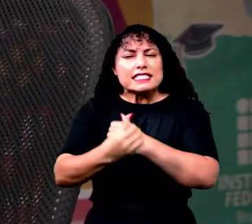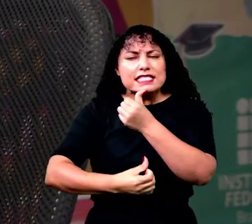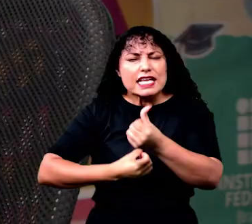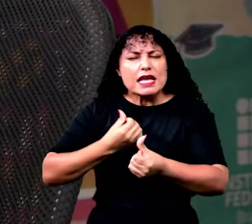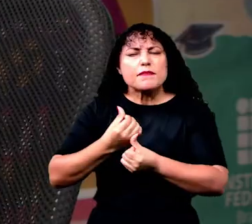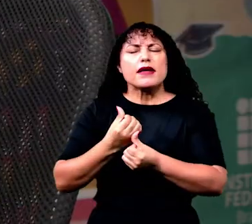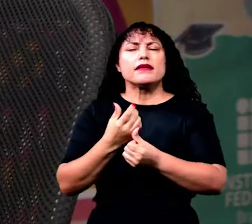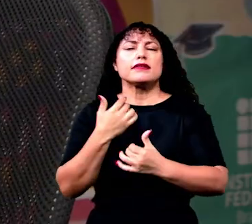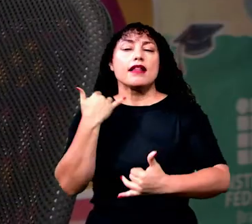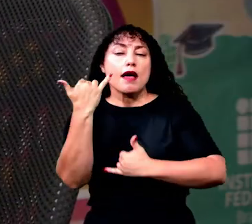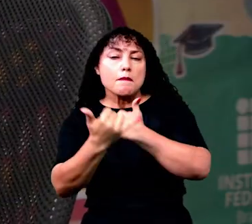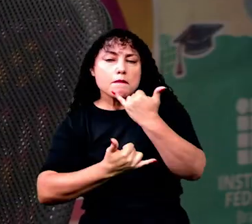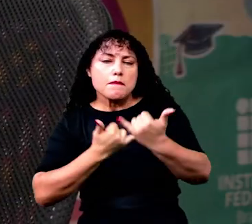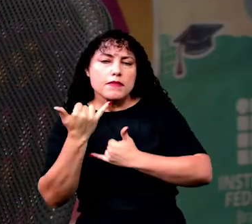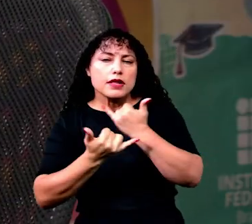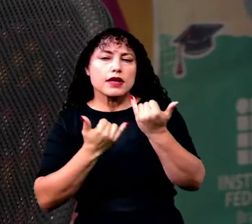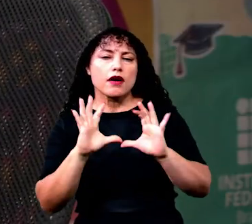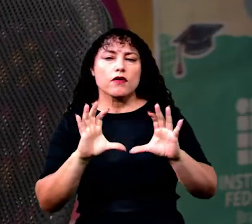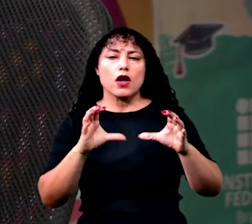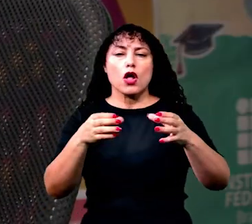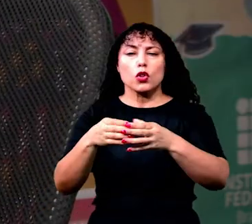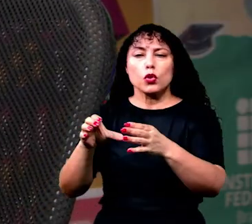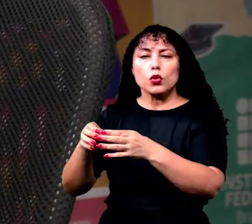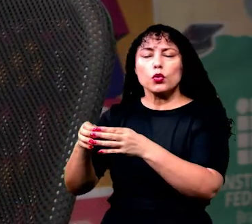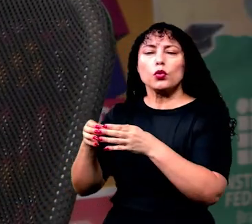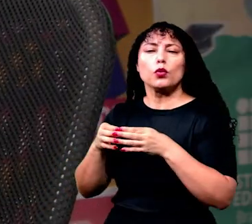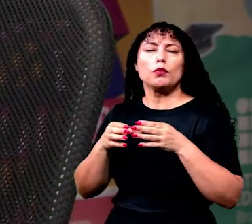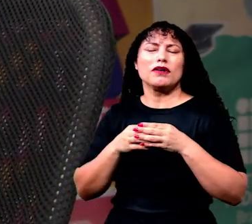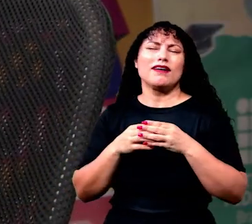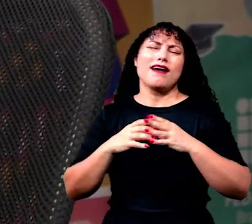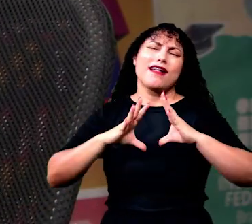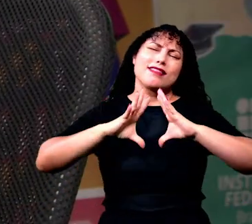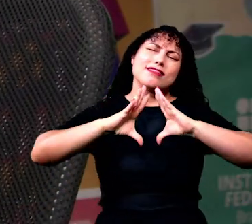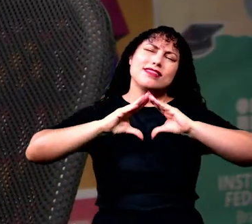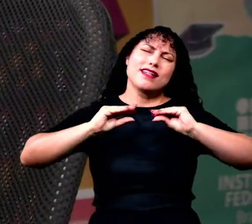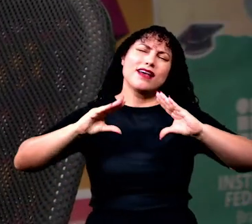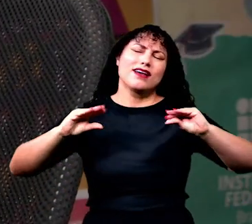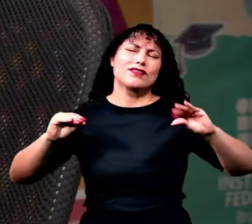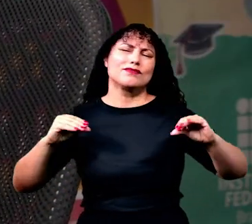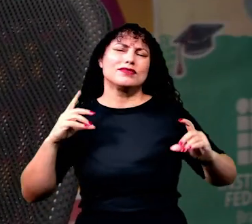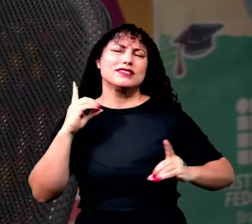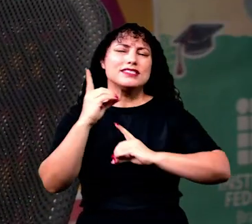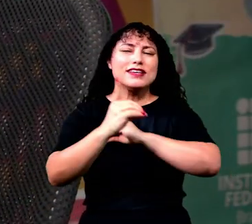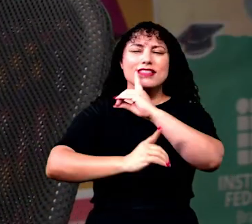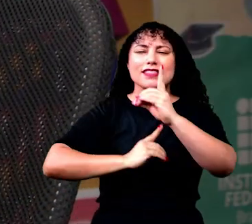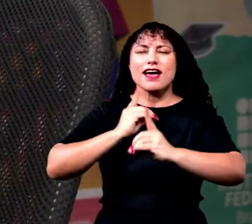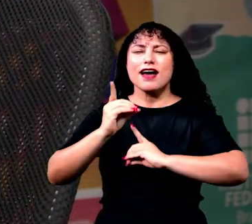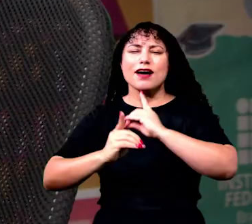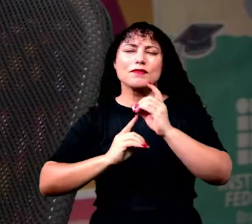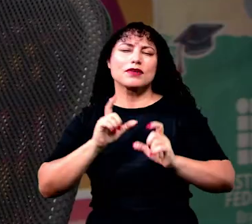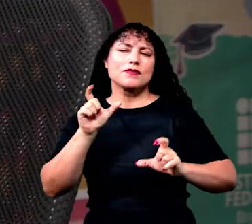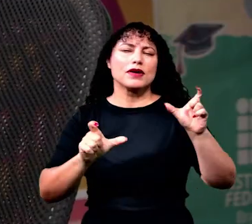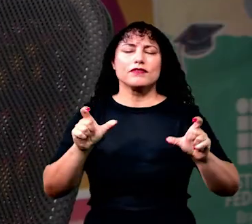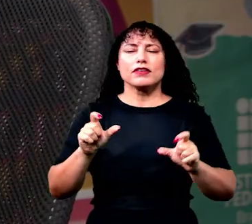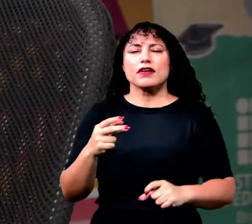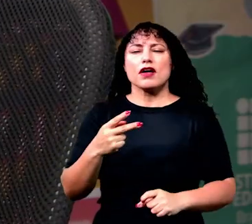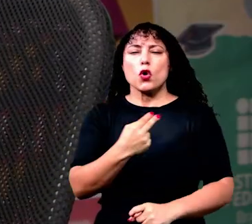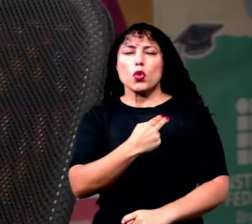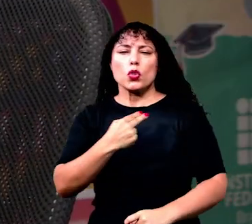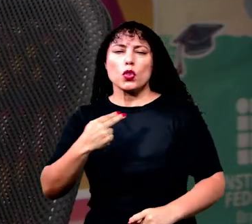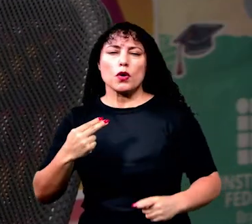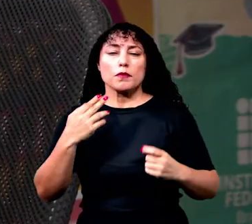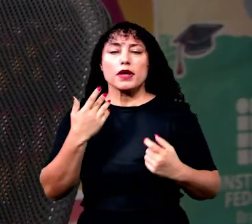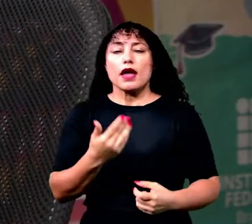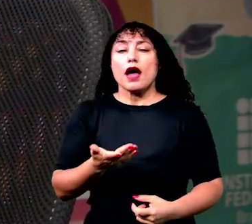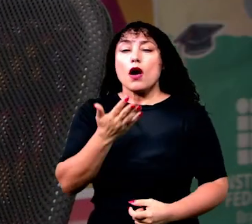fazendo um jogo com a turma. E era um jogo assim super tranquilo, bem dinâmico, que a galera falava o nome, a cor